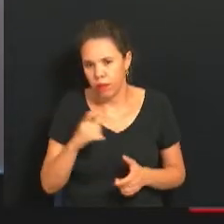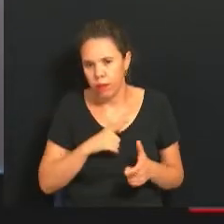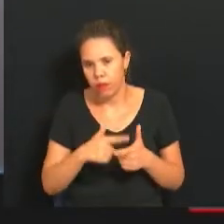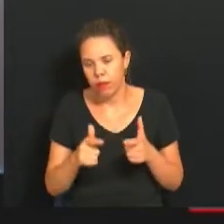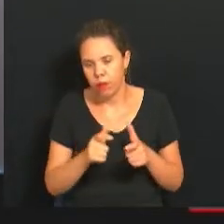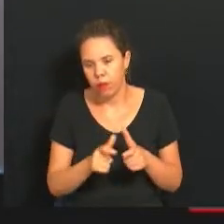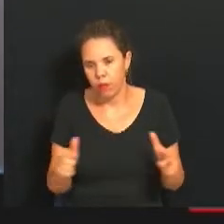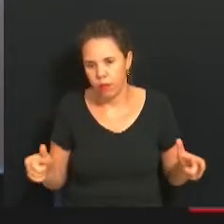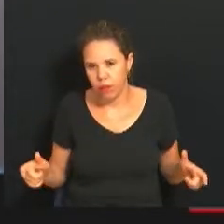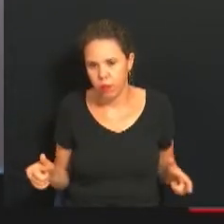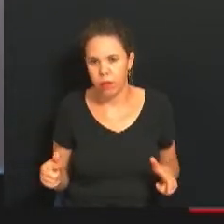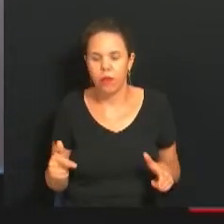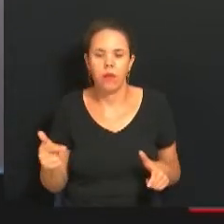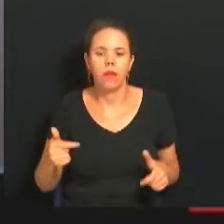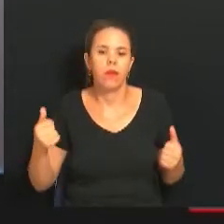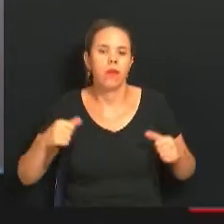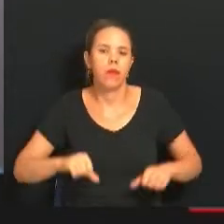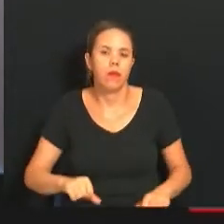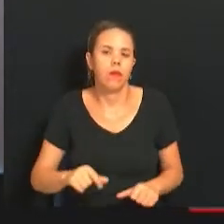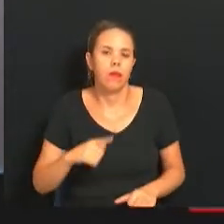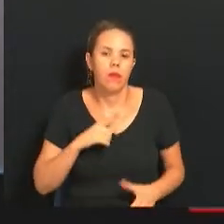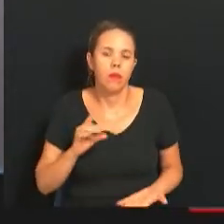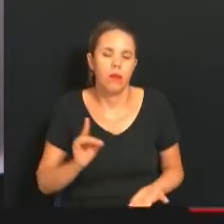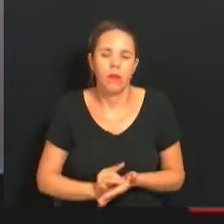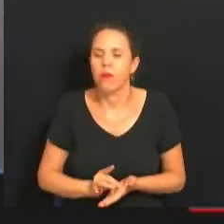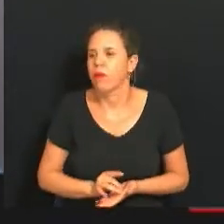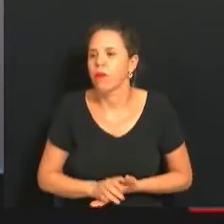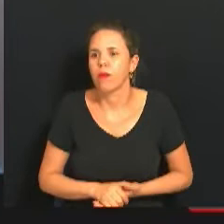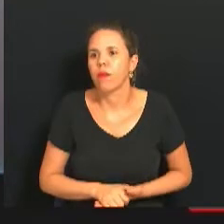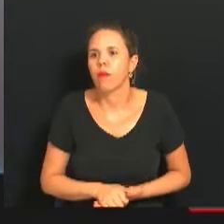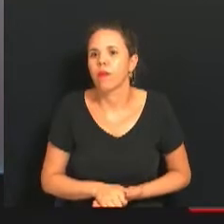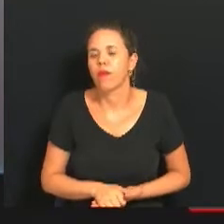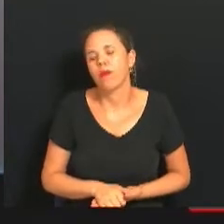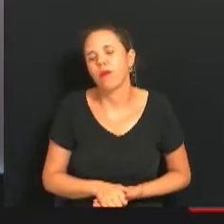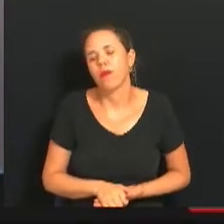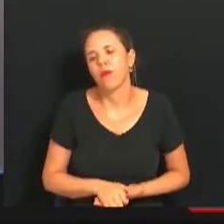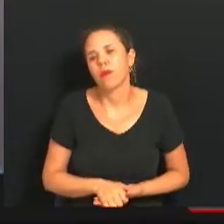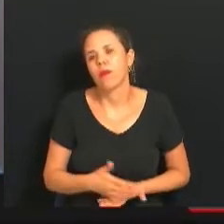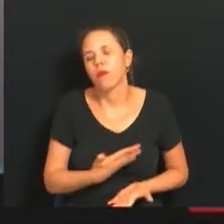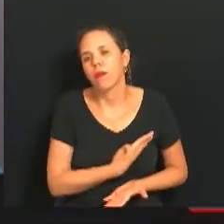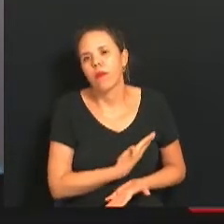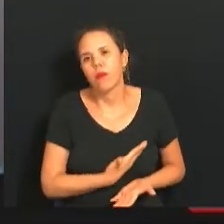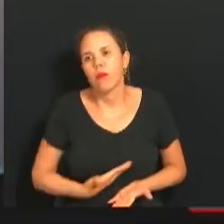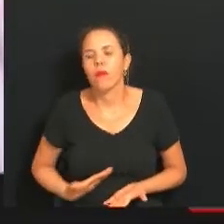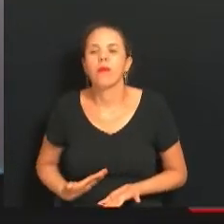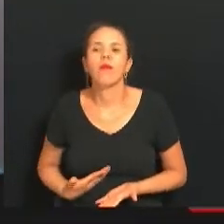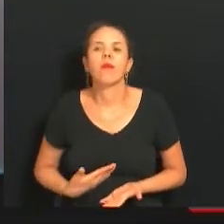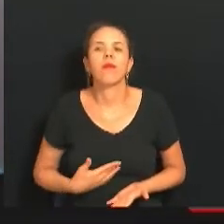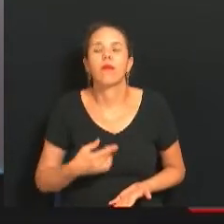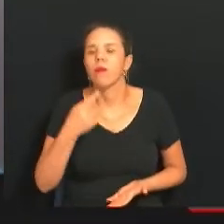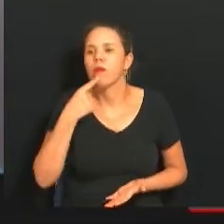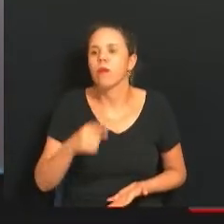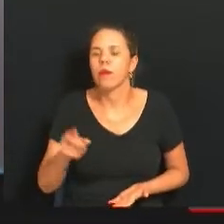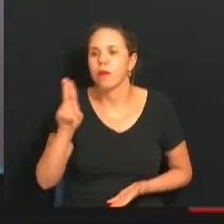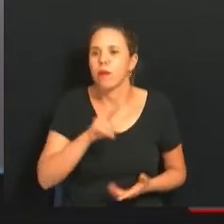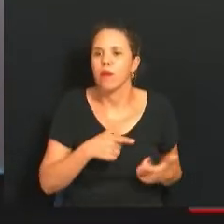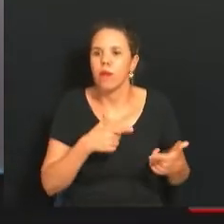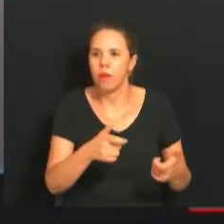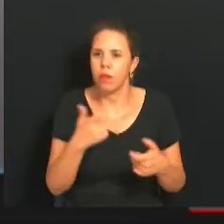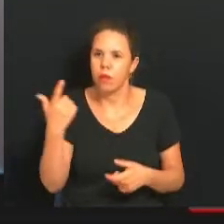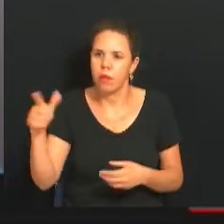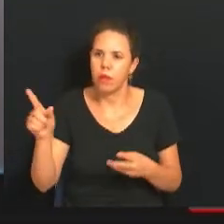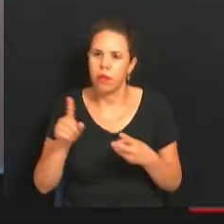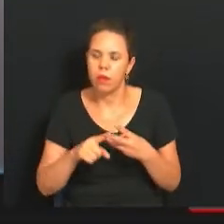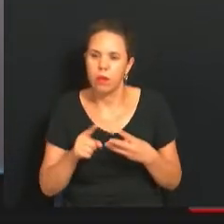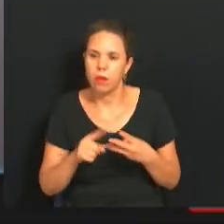que é o segundo pior cenário que eu tinha falado, que eram 2, né? Um governo caindo na Rússia e usando armas nucleares, o outro é